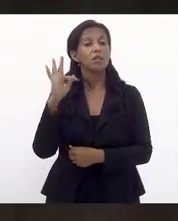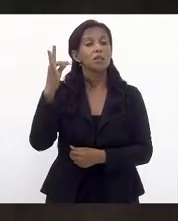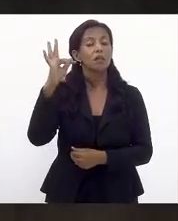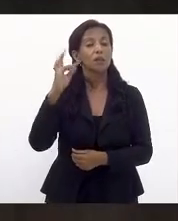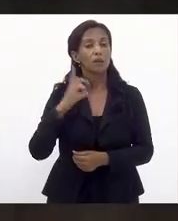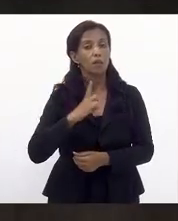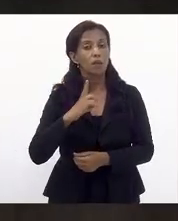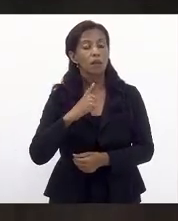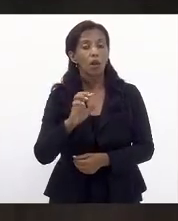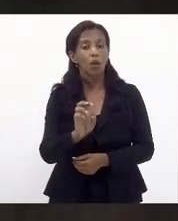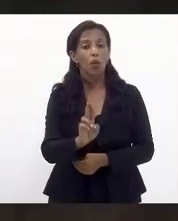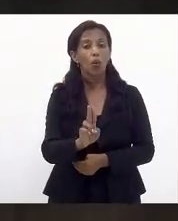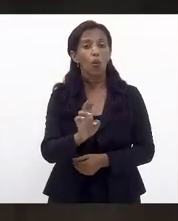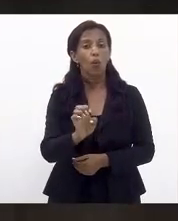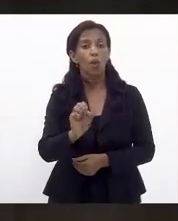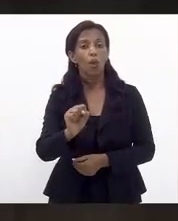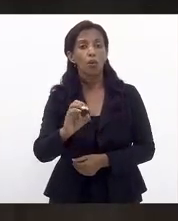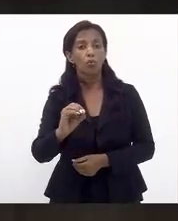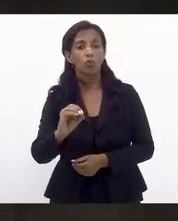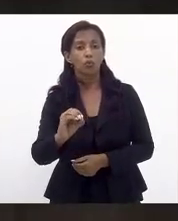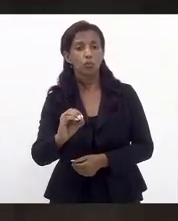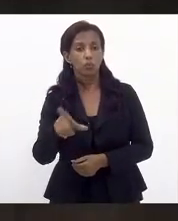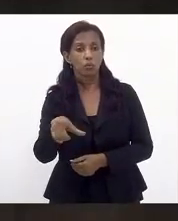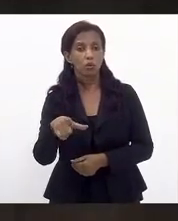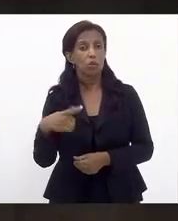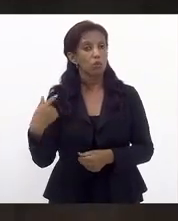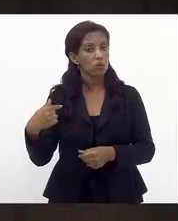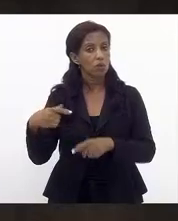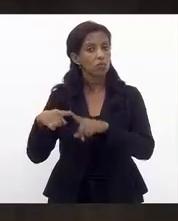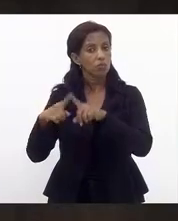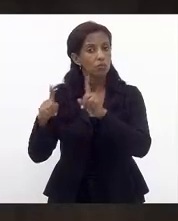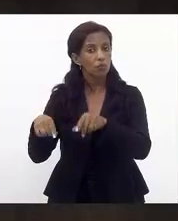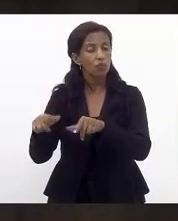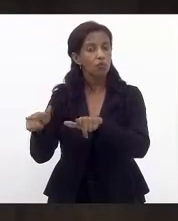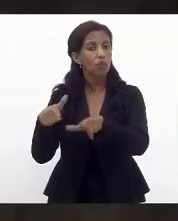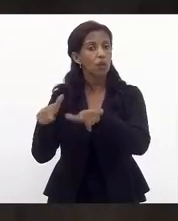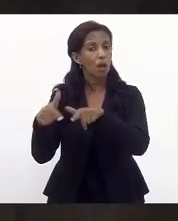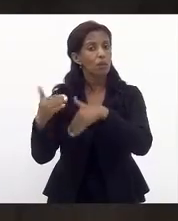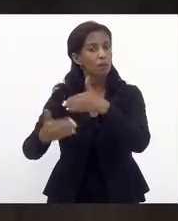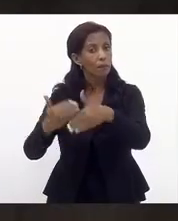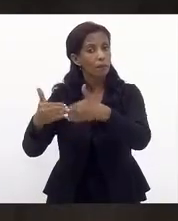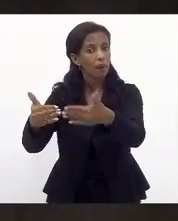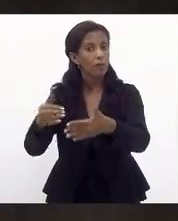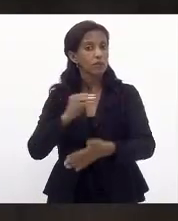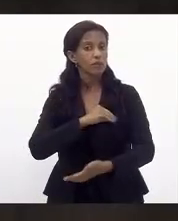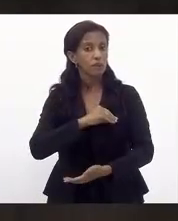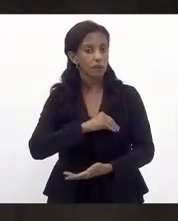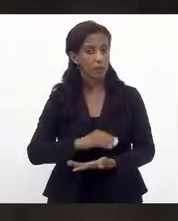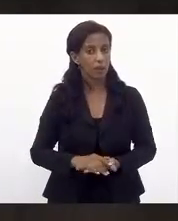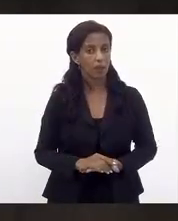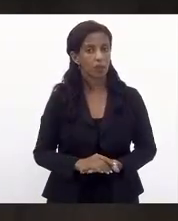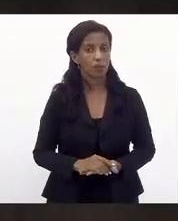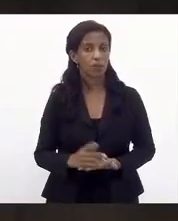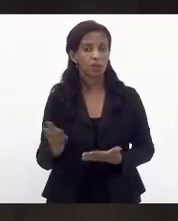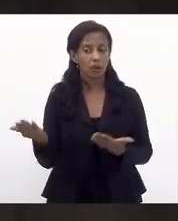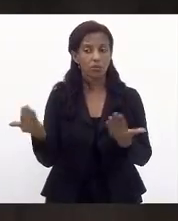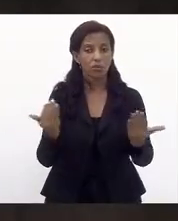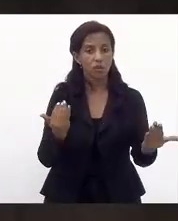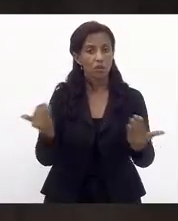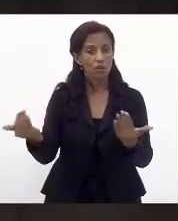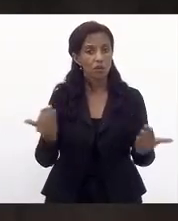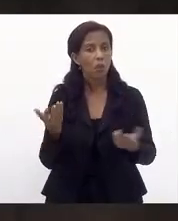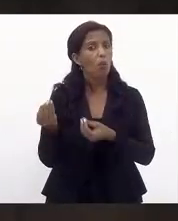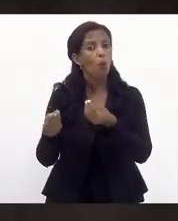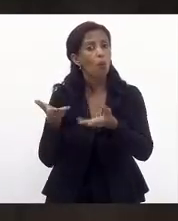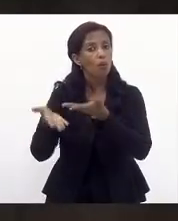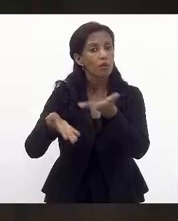tenha o Enzo que tem a previsão de que seus servidores tem um plano de cargos carreira e salário então como é que